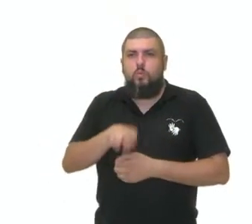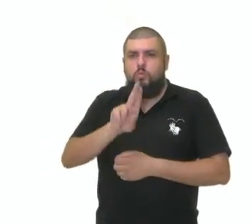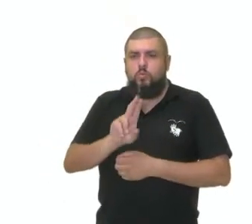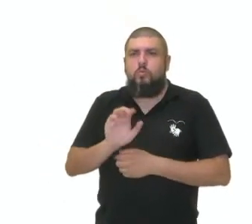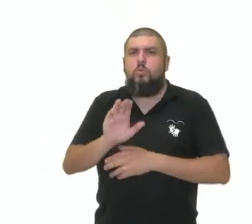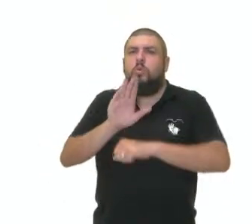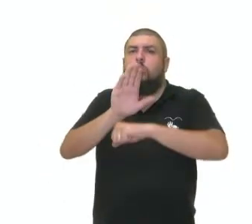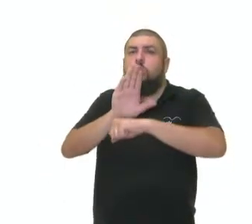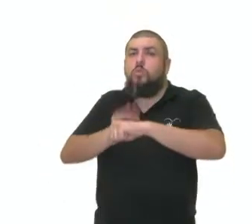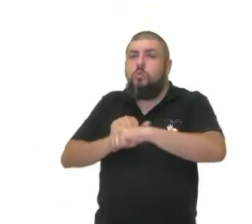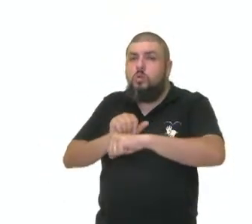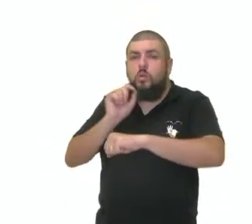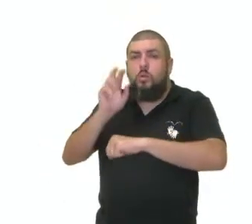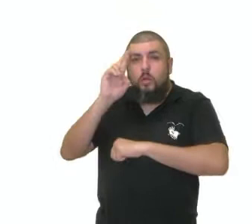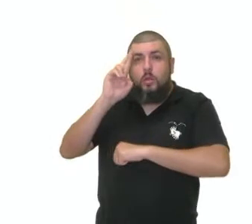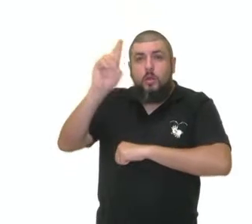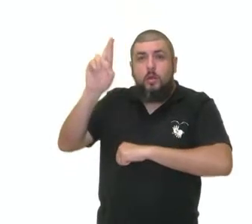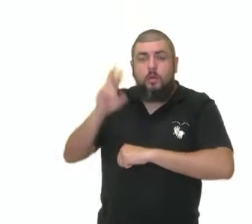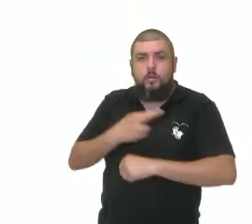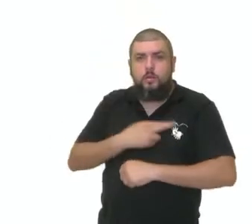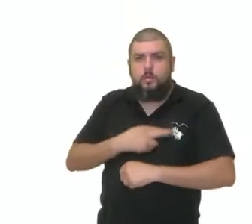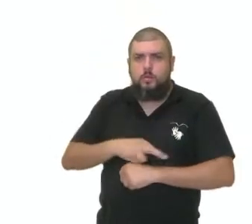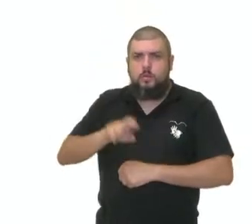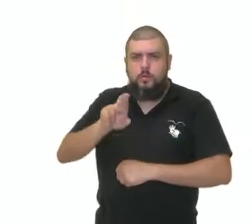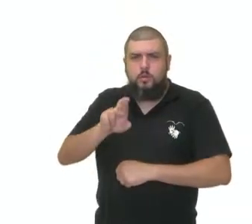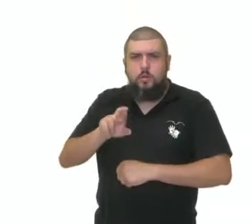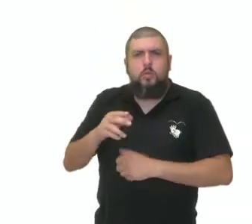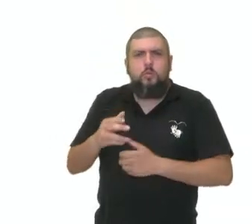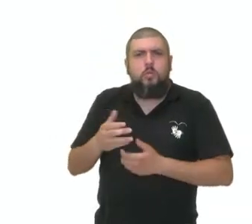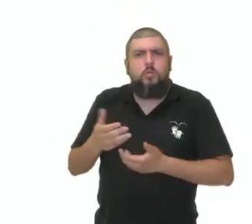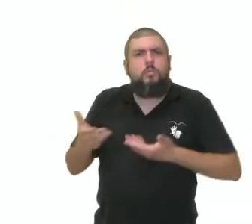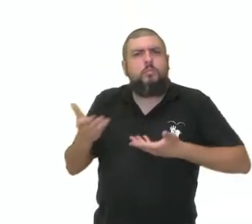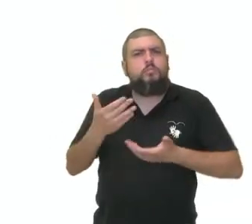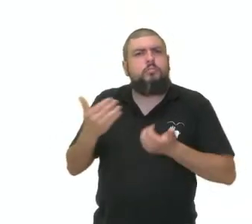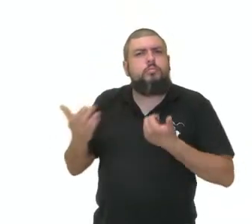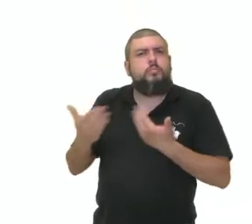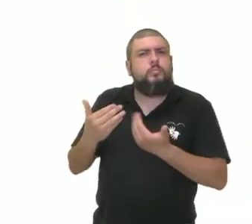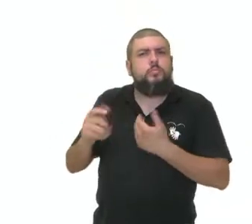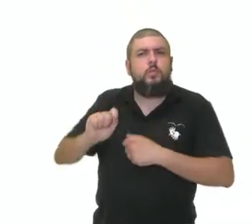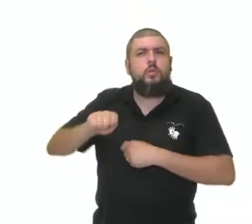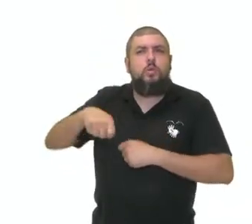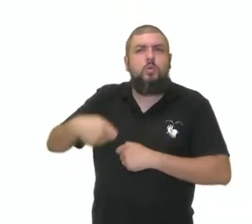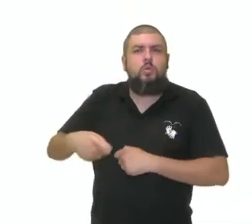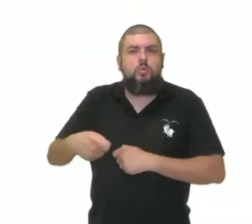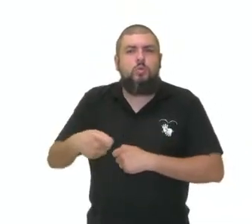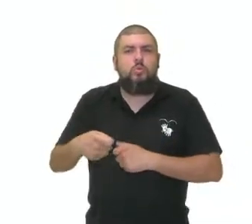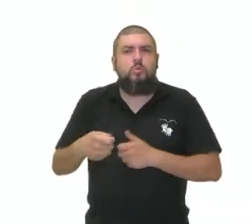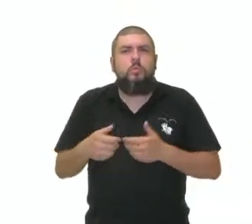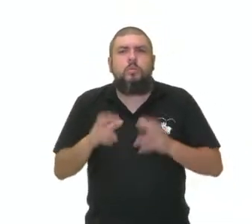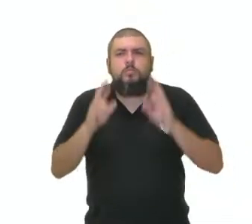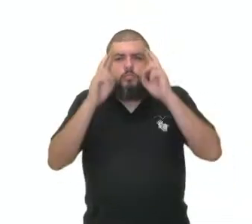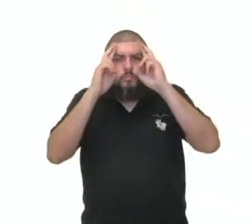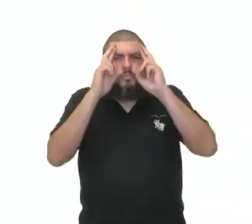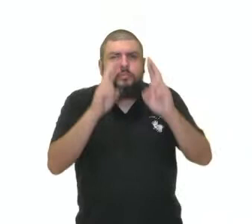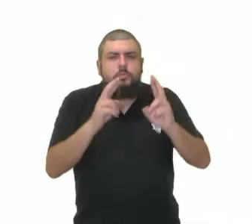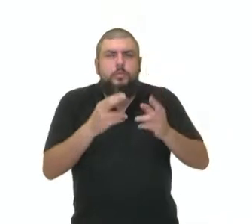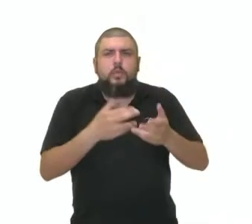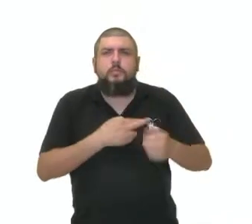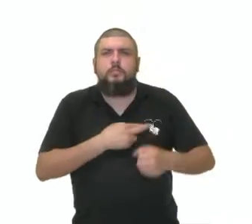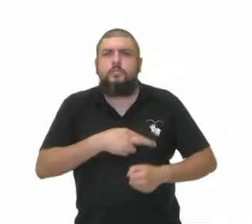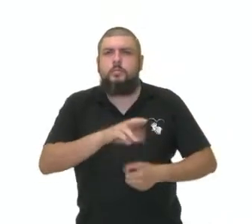sobre a importância do respeito, da tolerância. Na imagem ao lado, vemos líderes religiosos reunidos na ONU